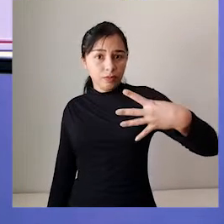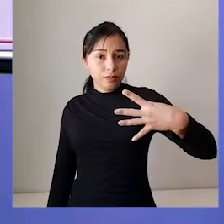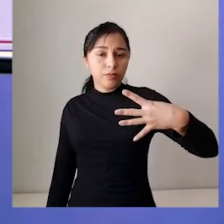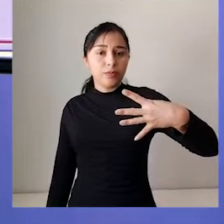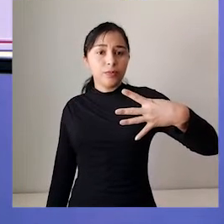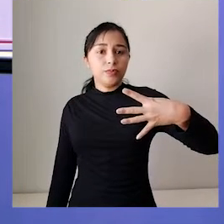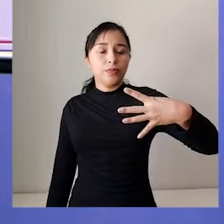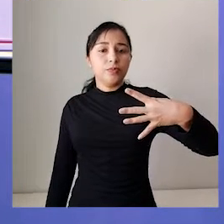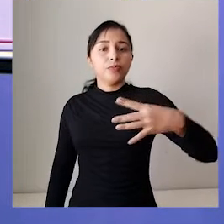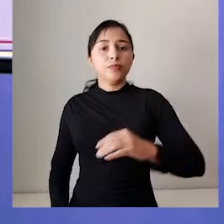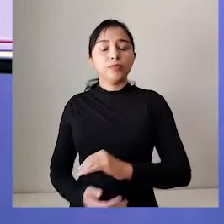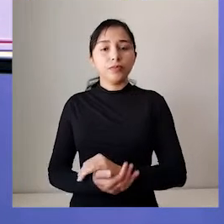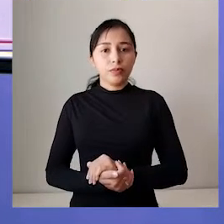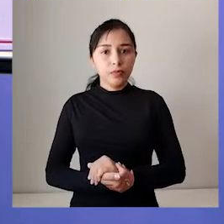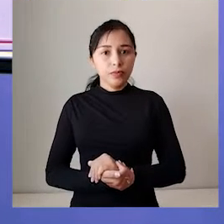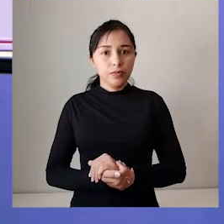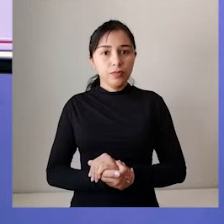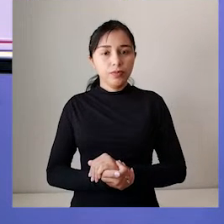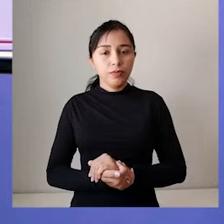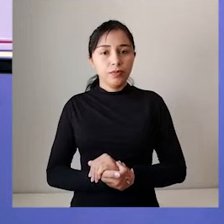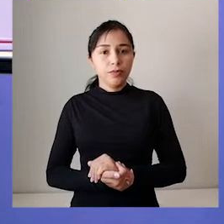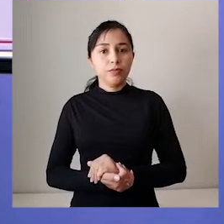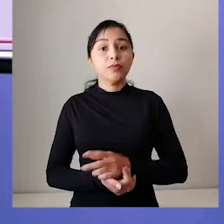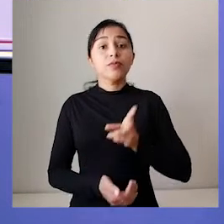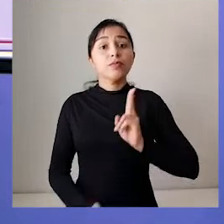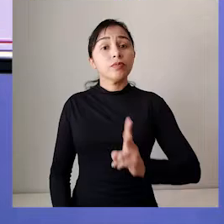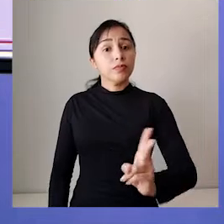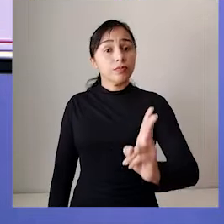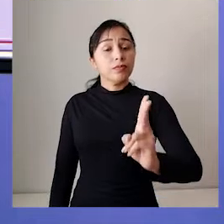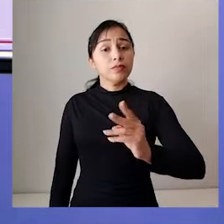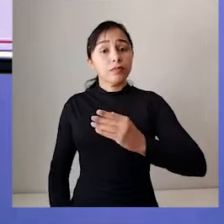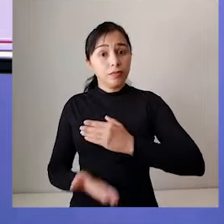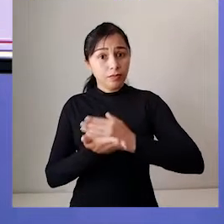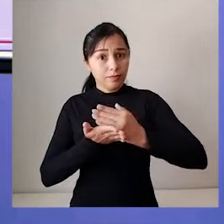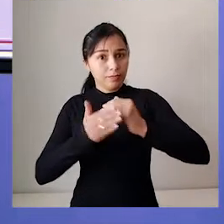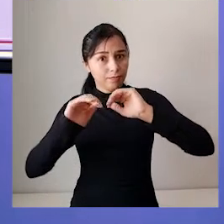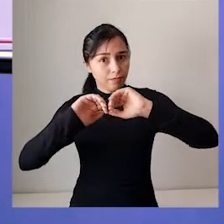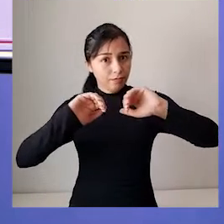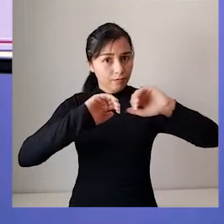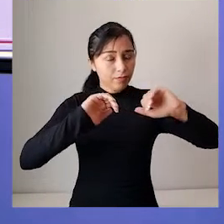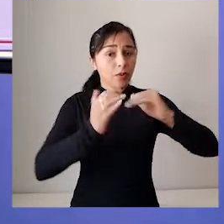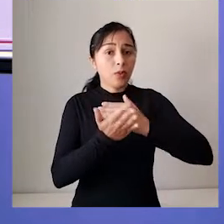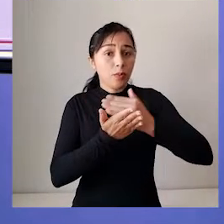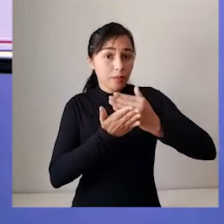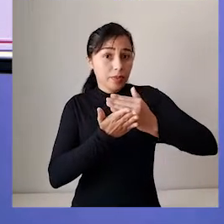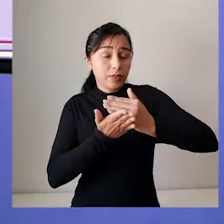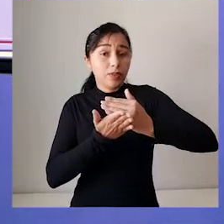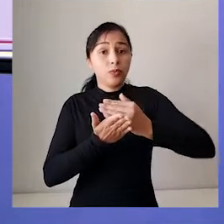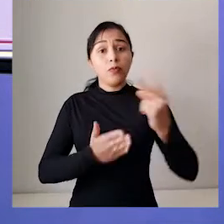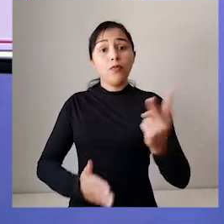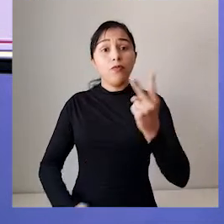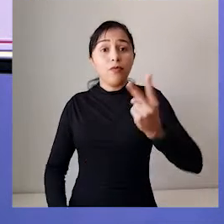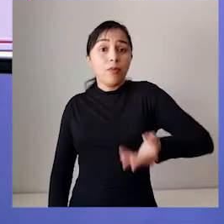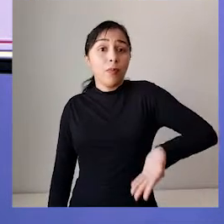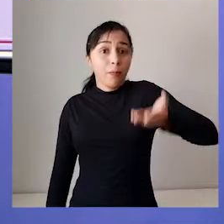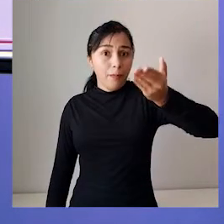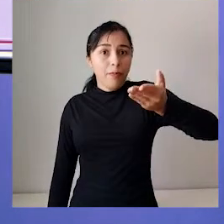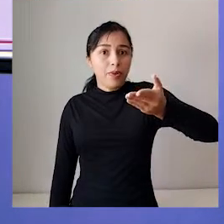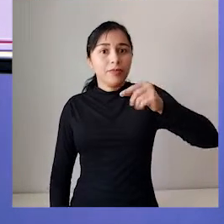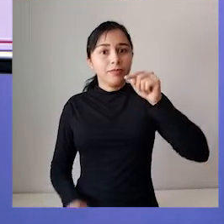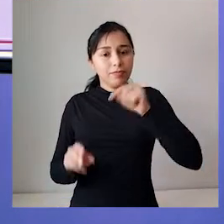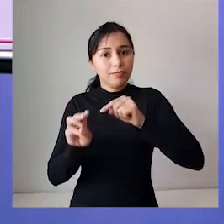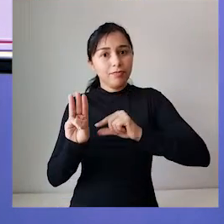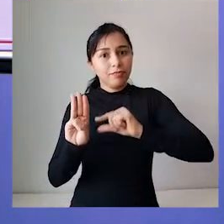a decomposição, nós vamos iniciar do maior número para o menor. Nesse caso aqui, o maior é o 2, porque está na